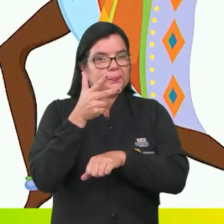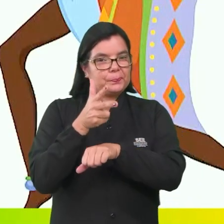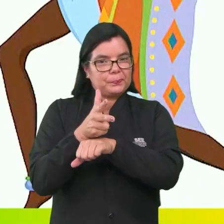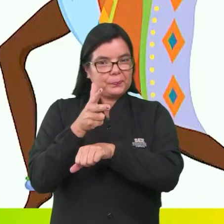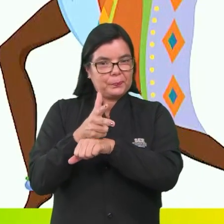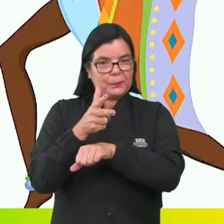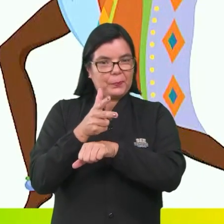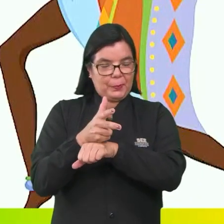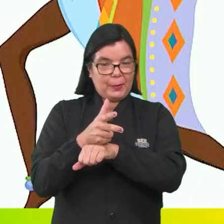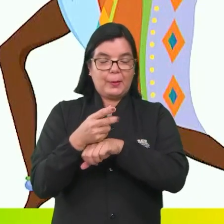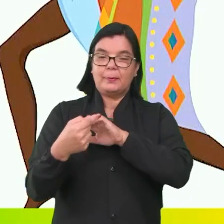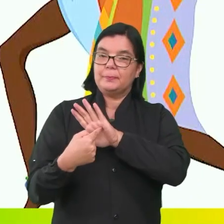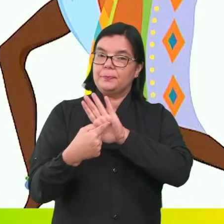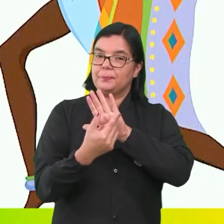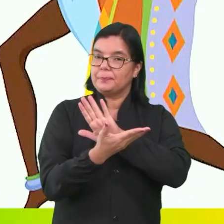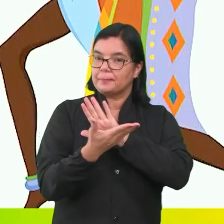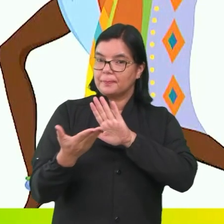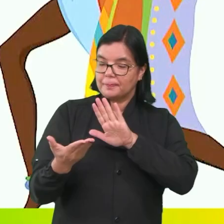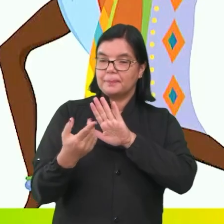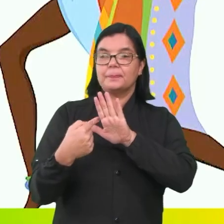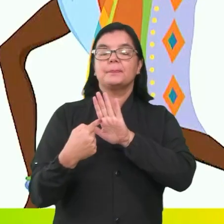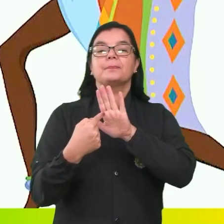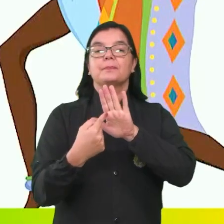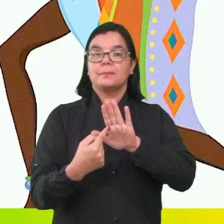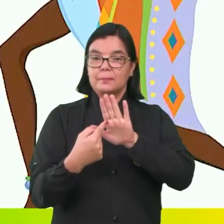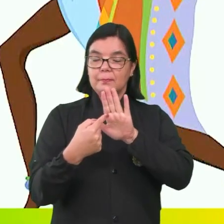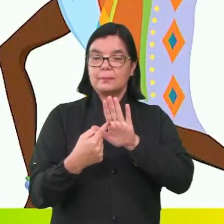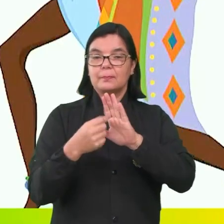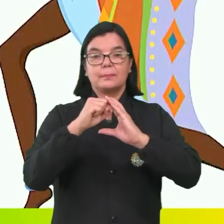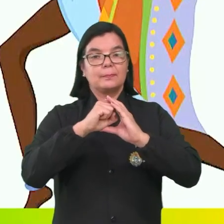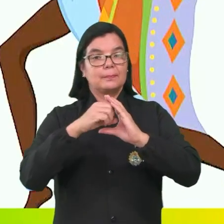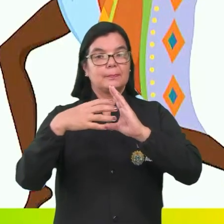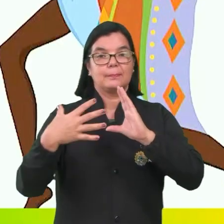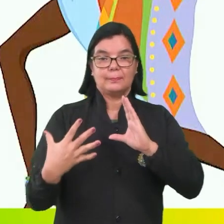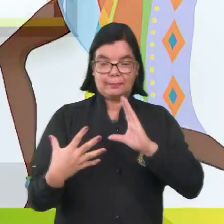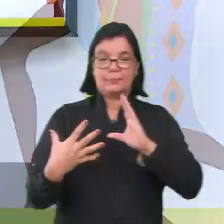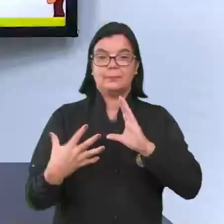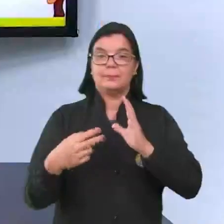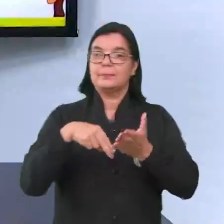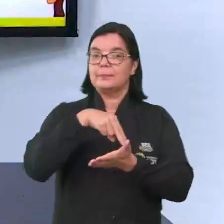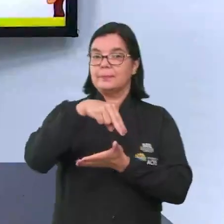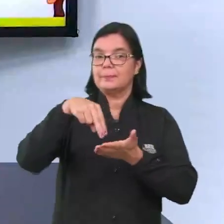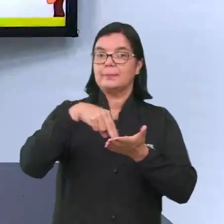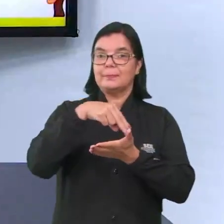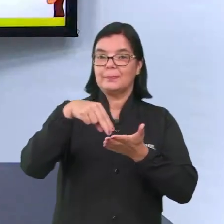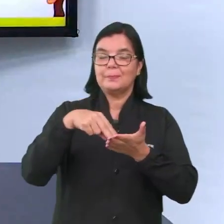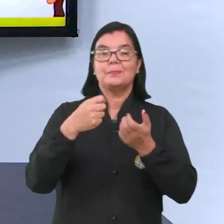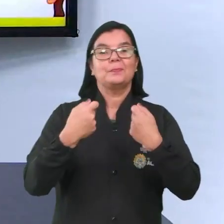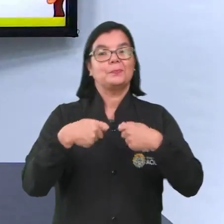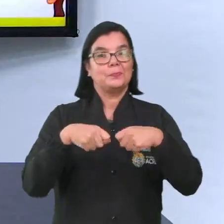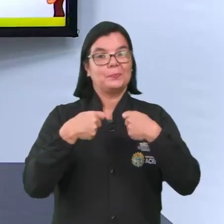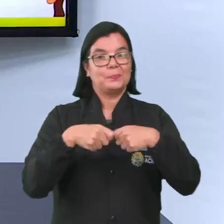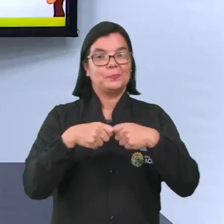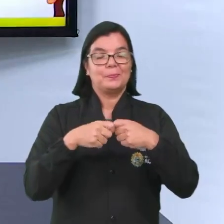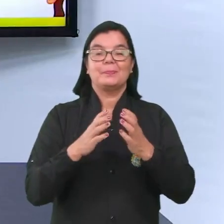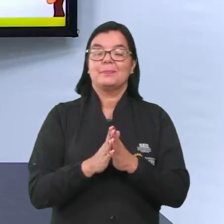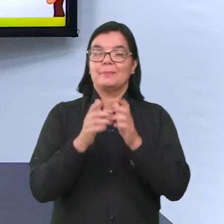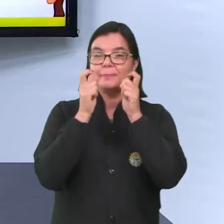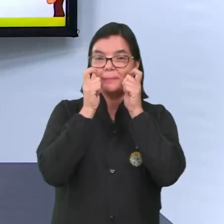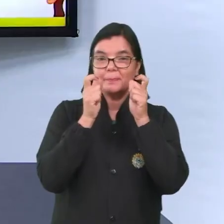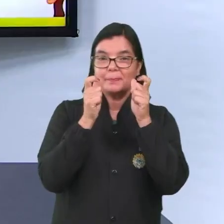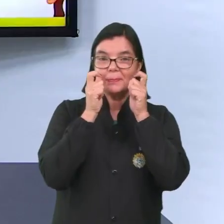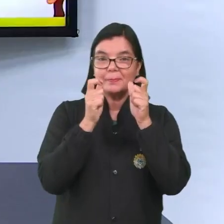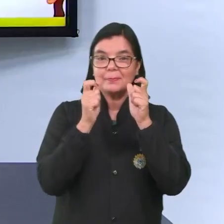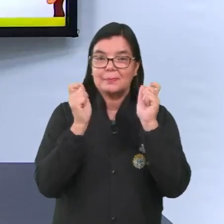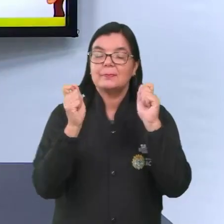vídeo que a gente vai colocar para vocês, mostrando características dessas danças, e eu preciso que você fique muito atento